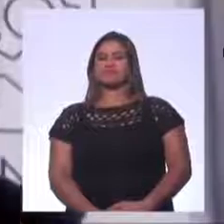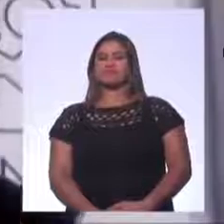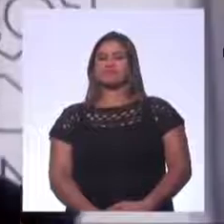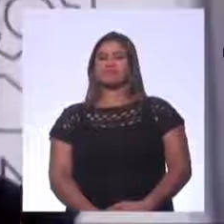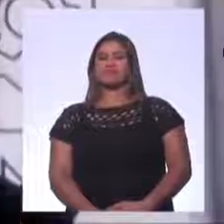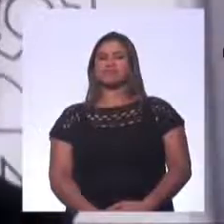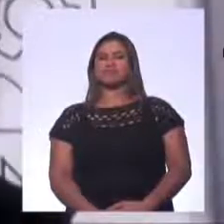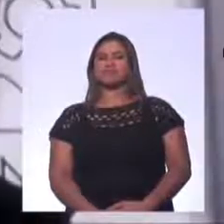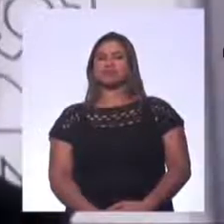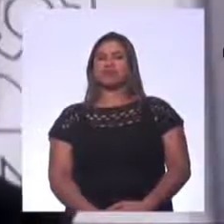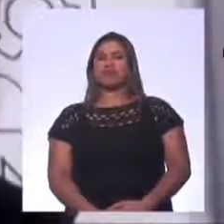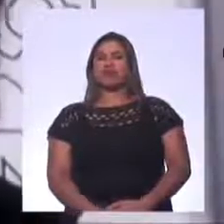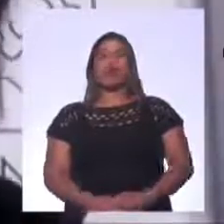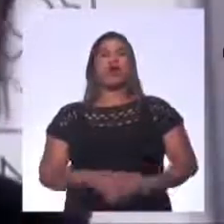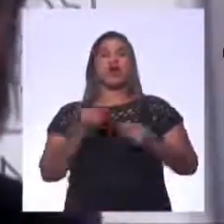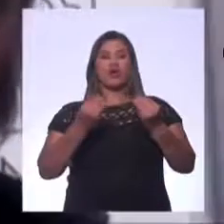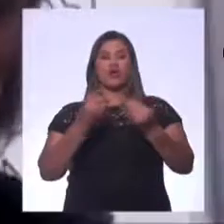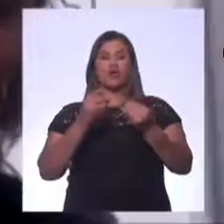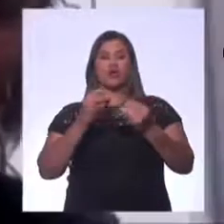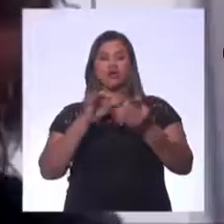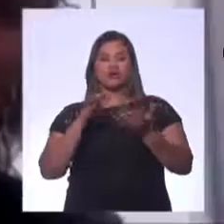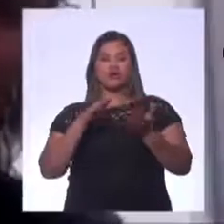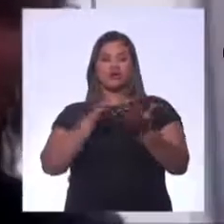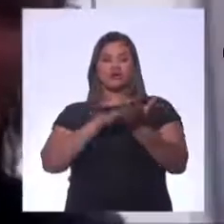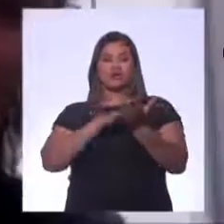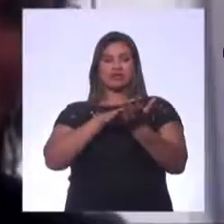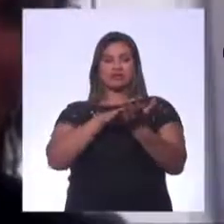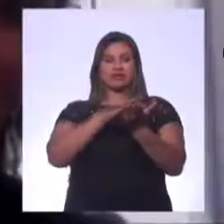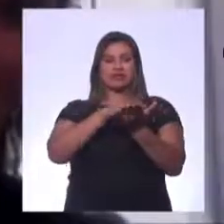dá para soltar, mas ele anda.